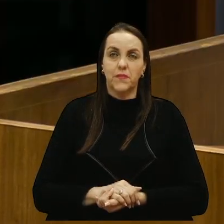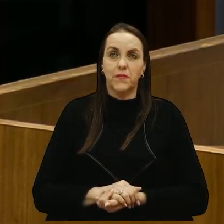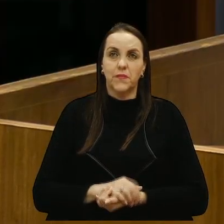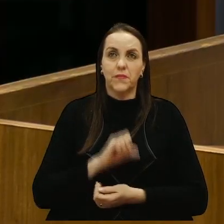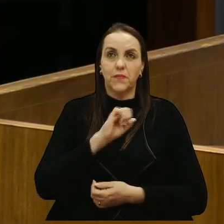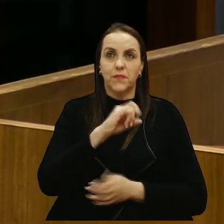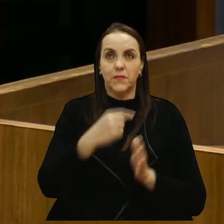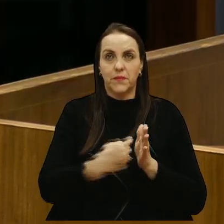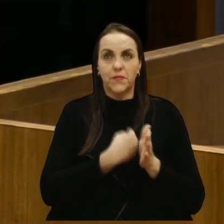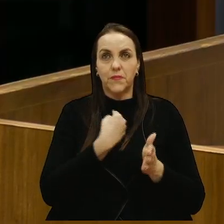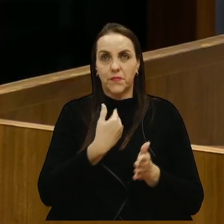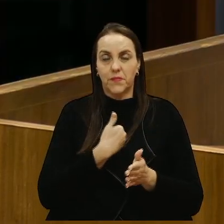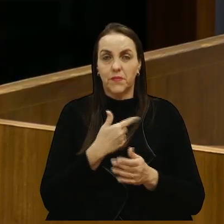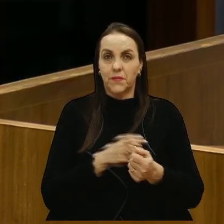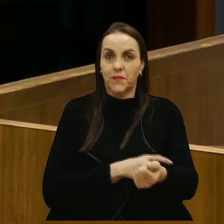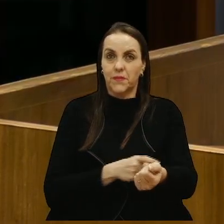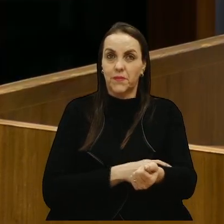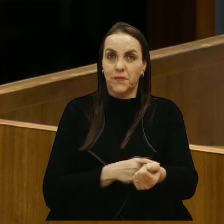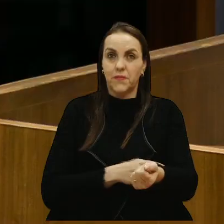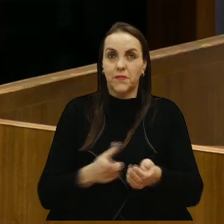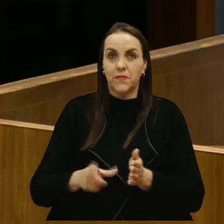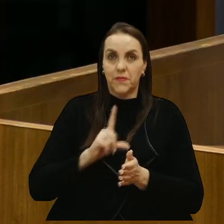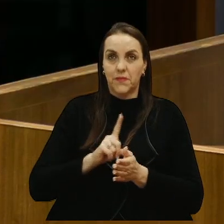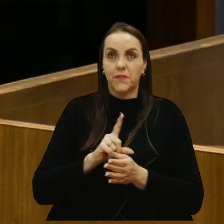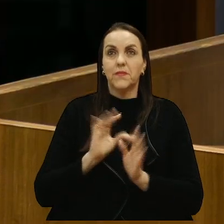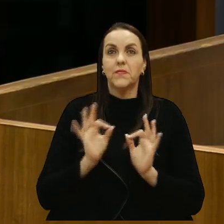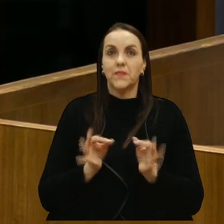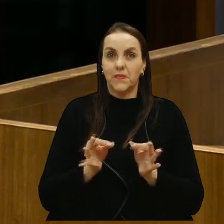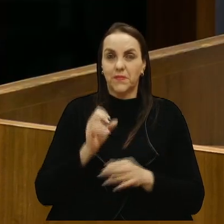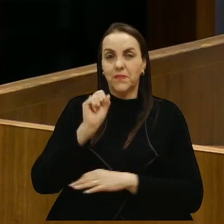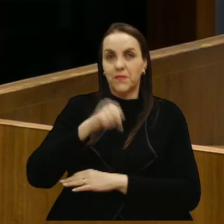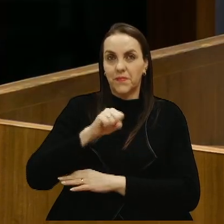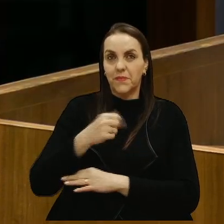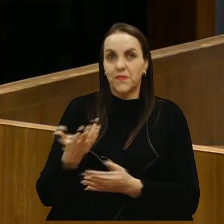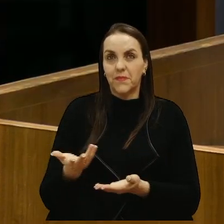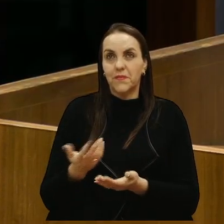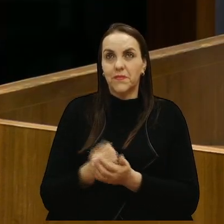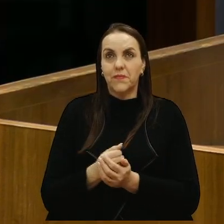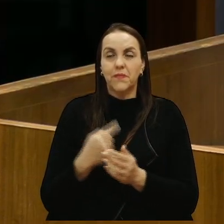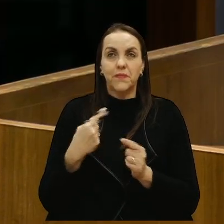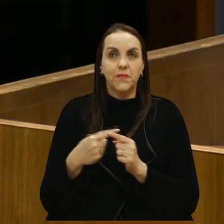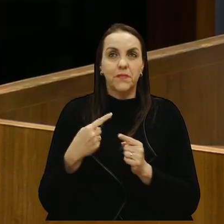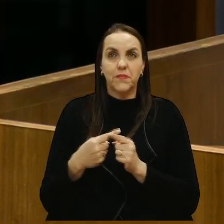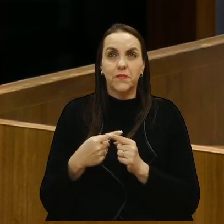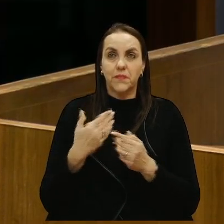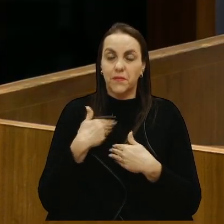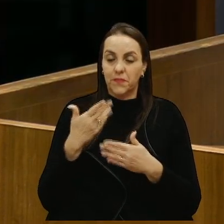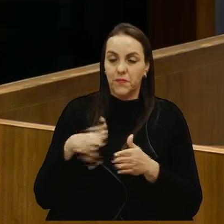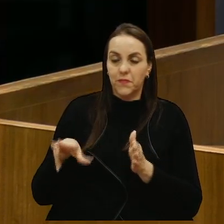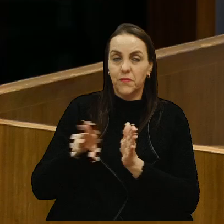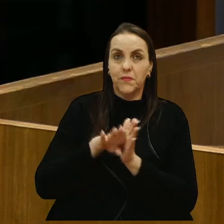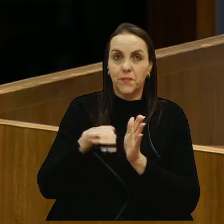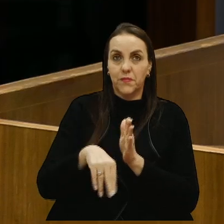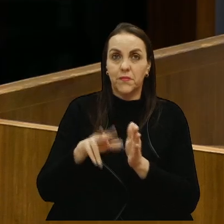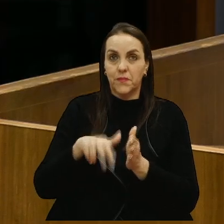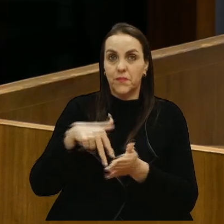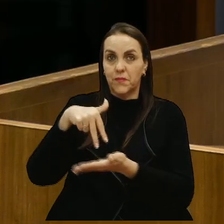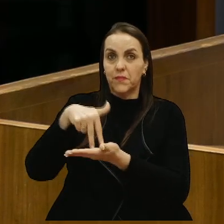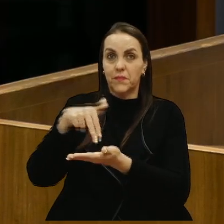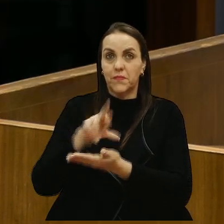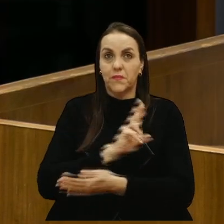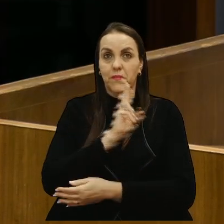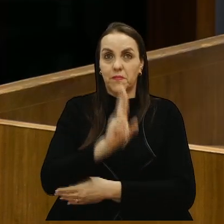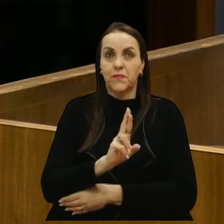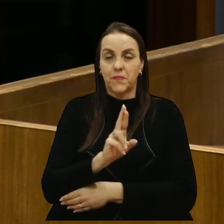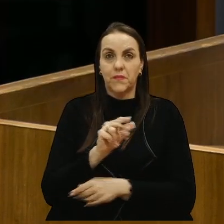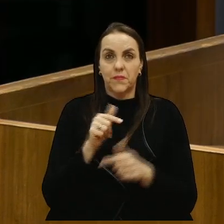perguntassem se eu estava nervoso antes, vocês podem ter certeza que sim, porque eu estou aqui para representar trabalhadores, que nem o senhor